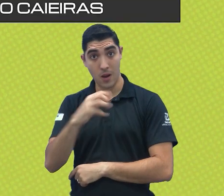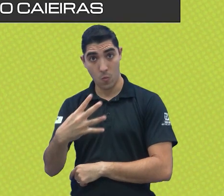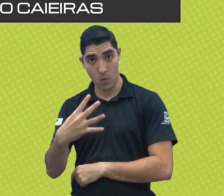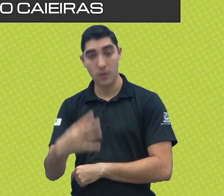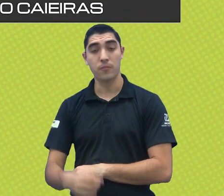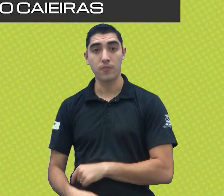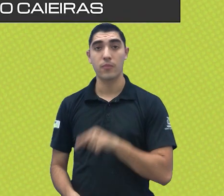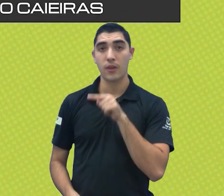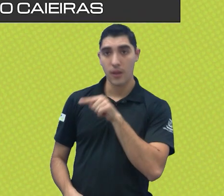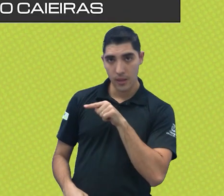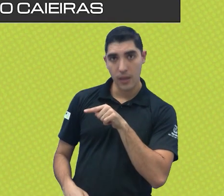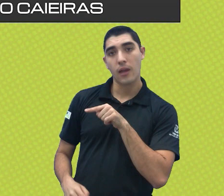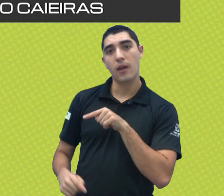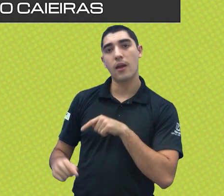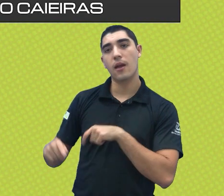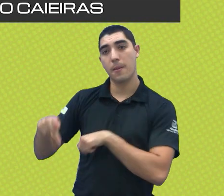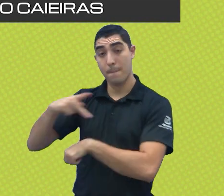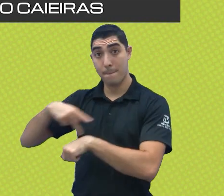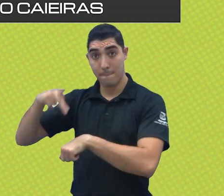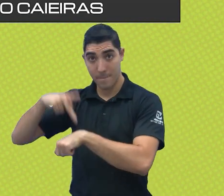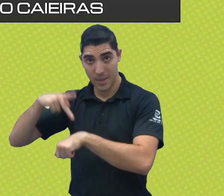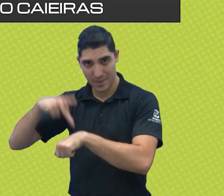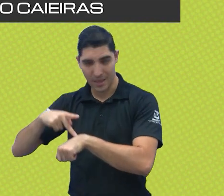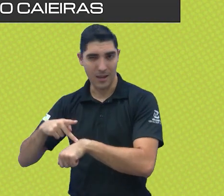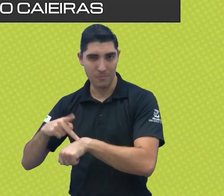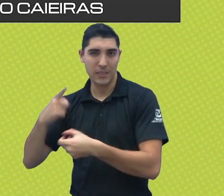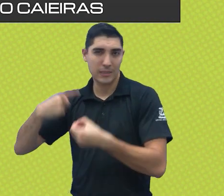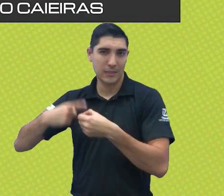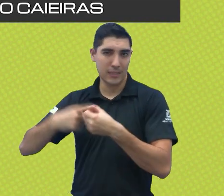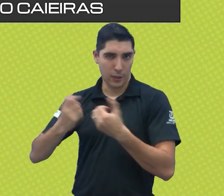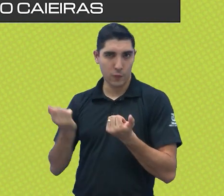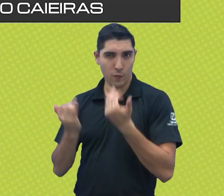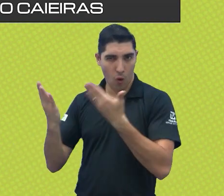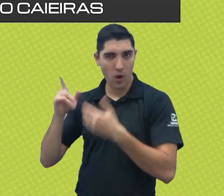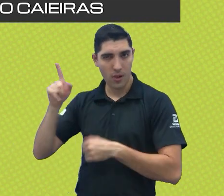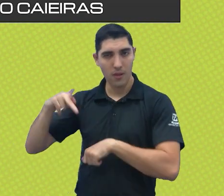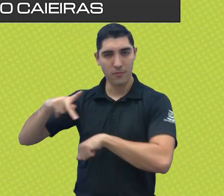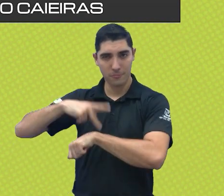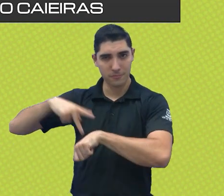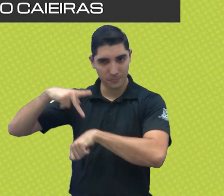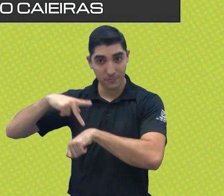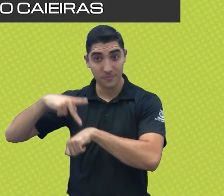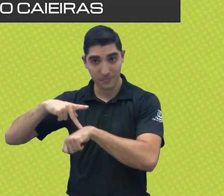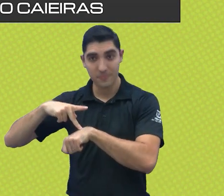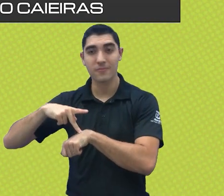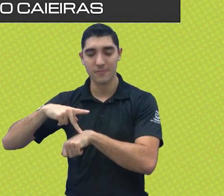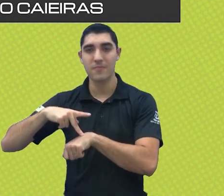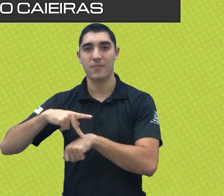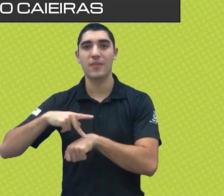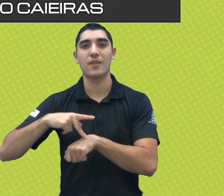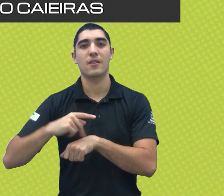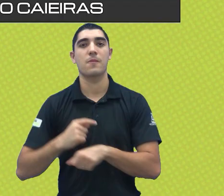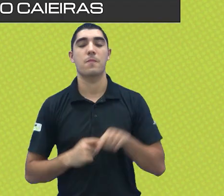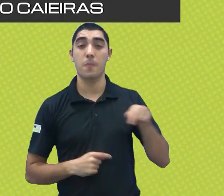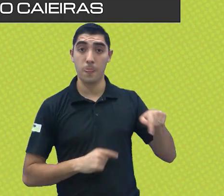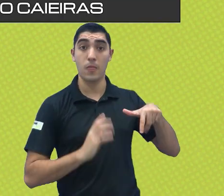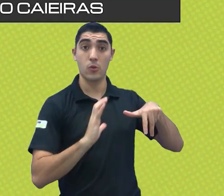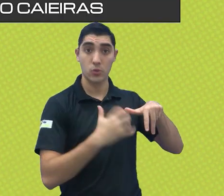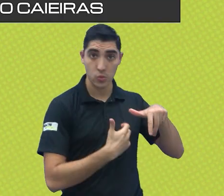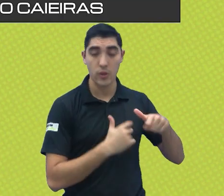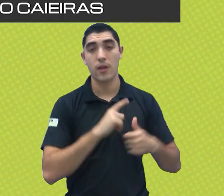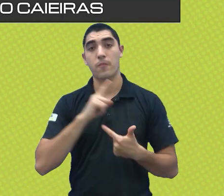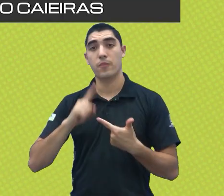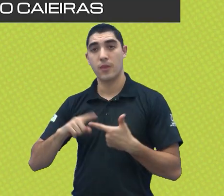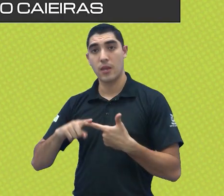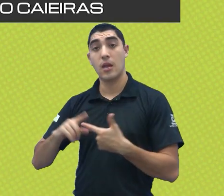casa, 19h30, lá em Penápolis, no Tenente Carriço, lá em Penápolis, repito, Penapolense e Joseense. Depois joga em